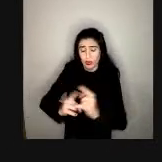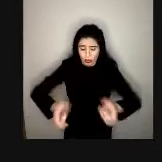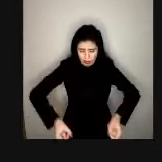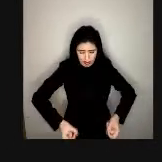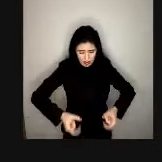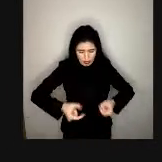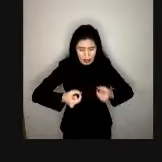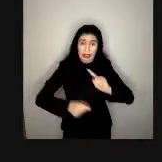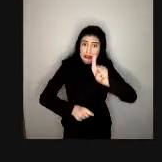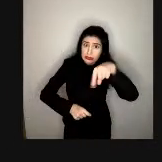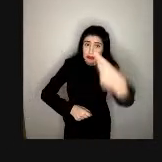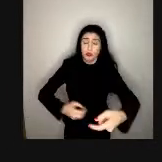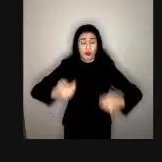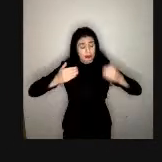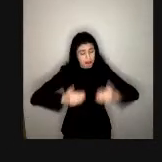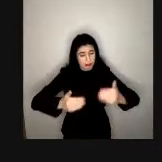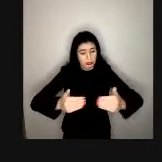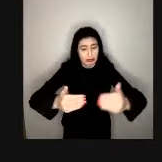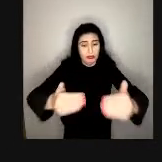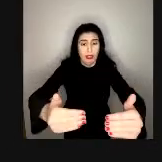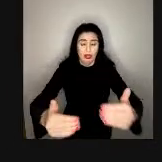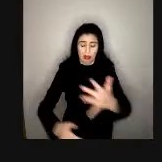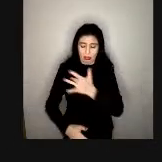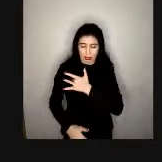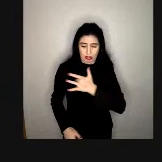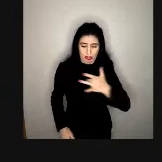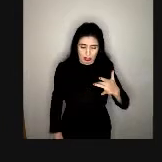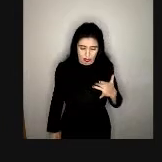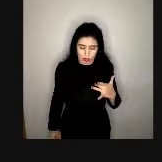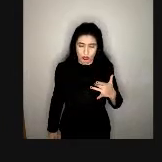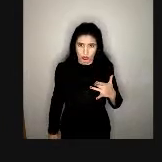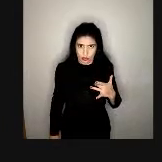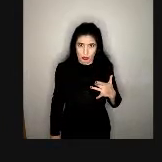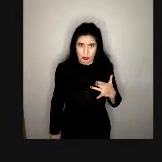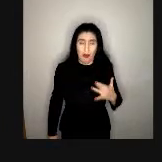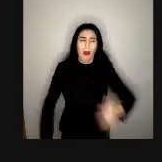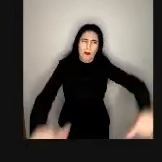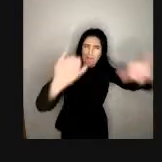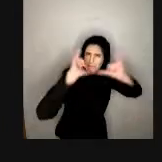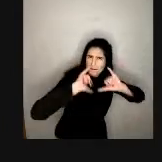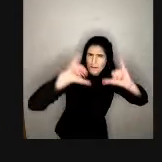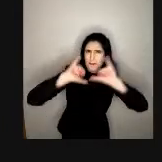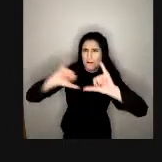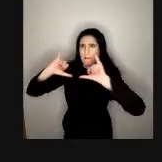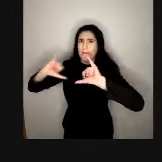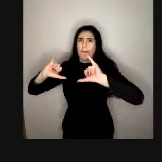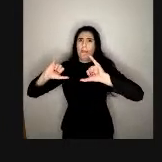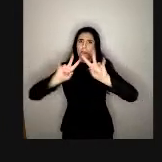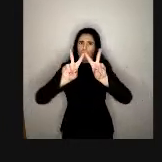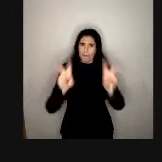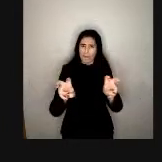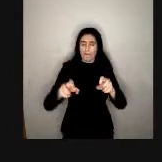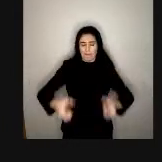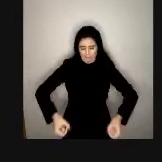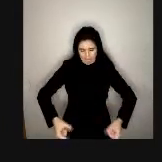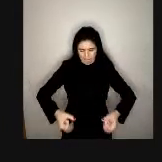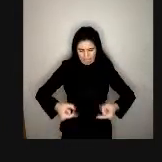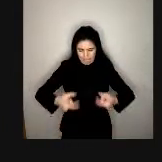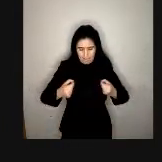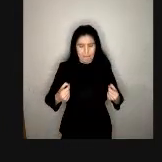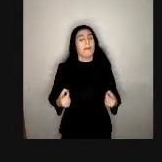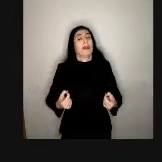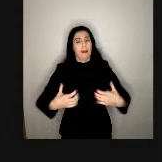no Ministério da Saúde, fazendo as primeiras campanhas de divulgação sobre o câncer de mama e pelos direitos